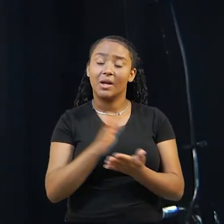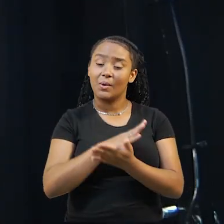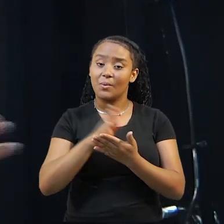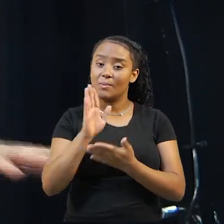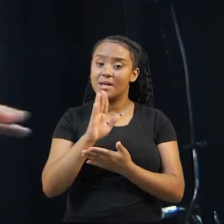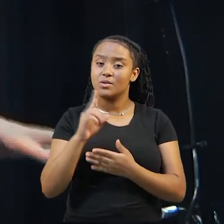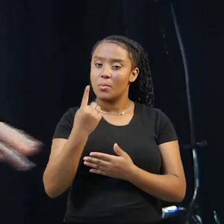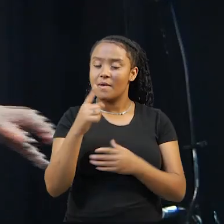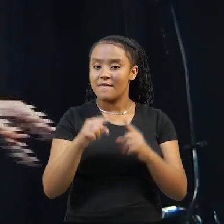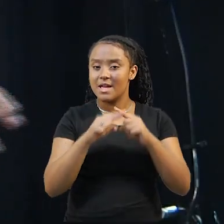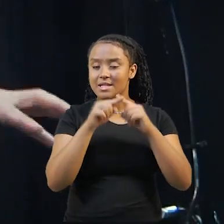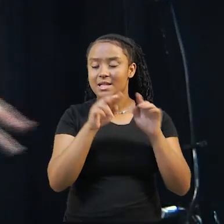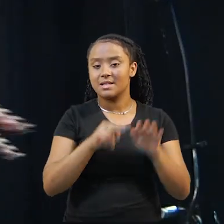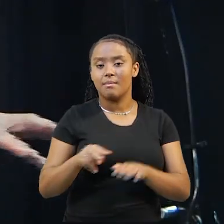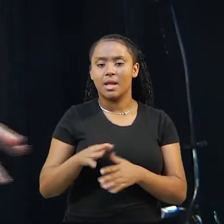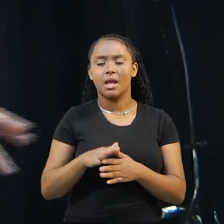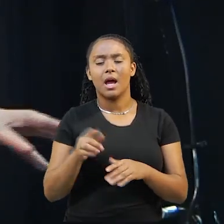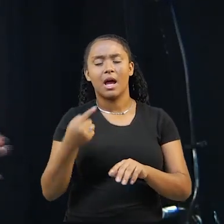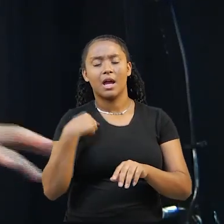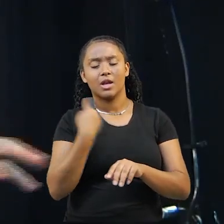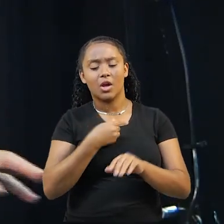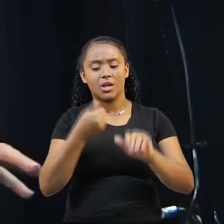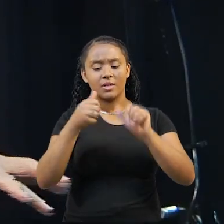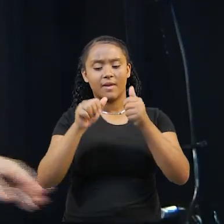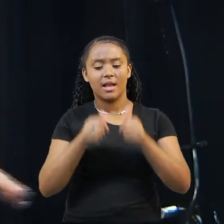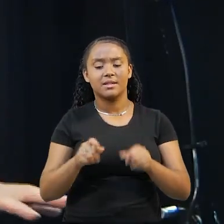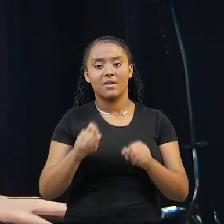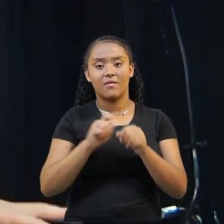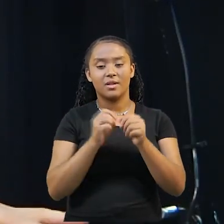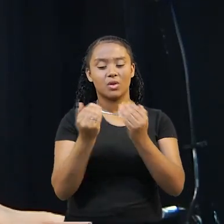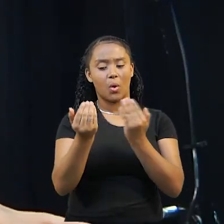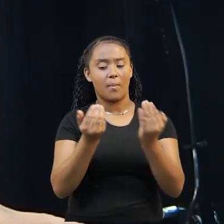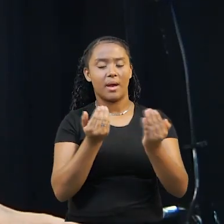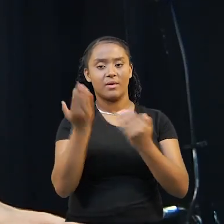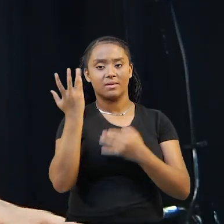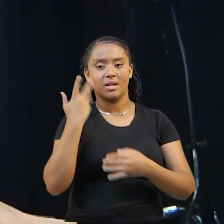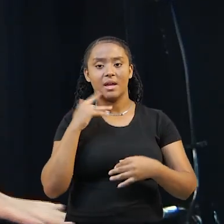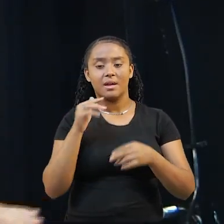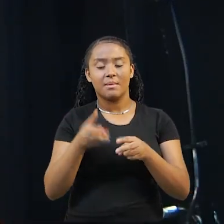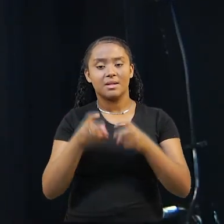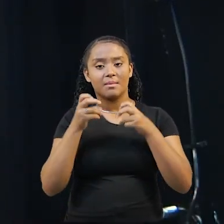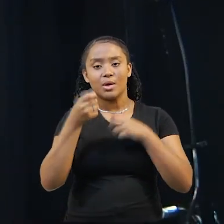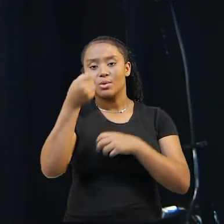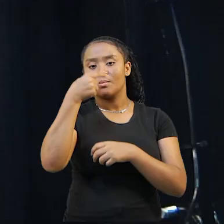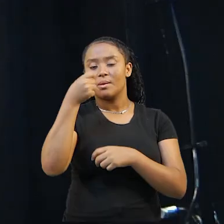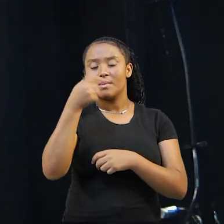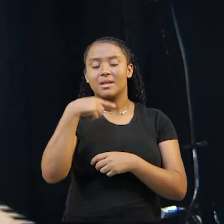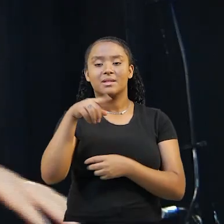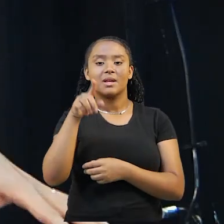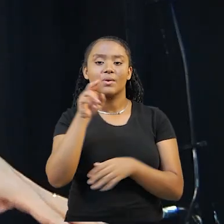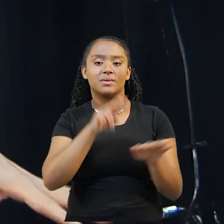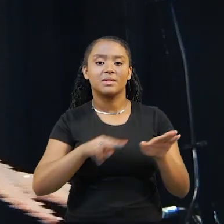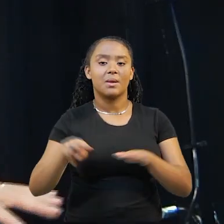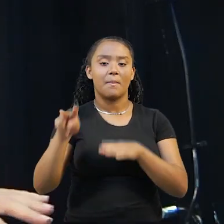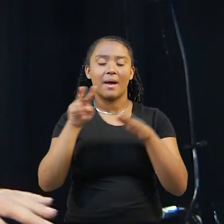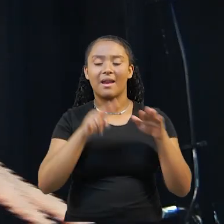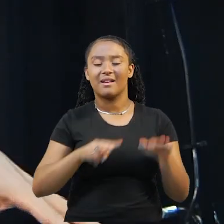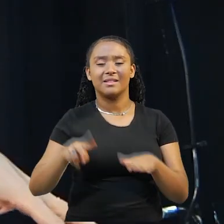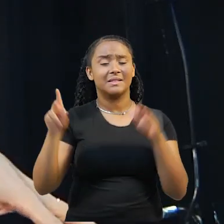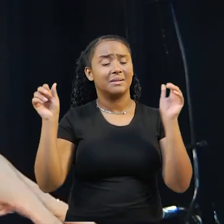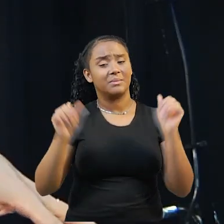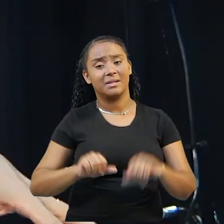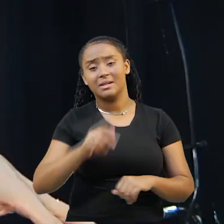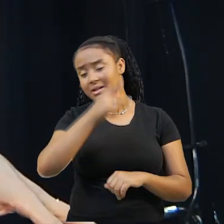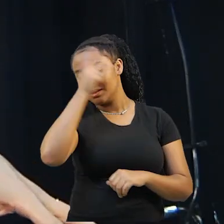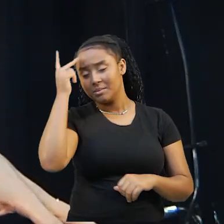semanal. Então, a gente fez uma avaliação comparando essas crianças e a gente percebeu que a suplementação semanal ela se